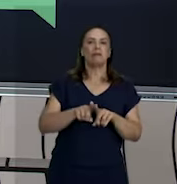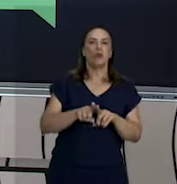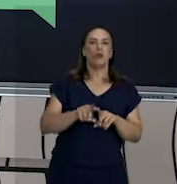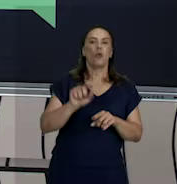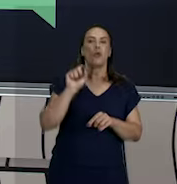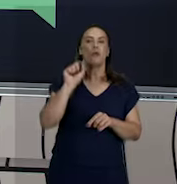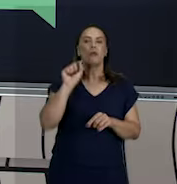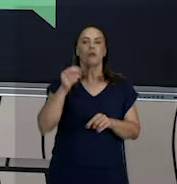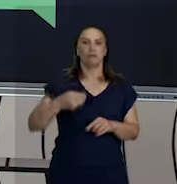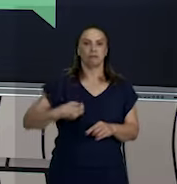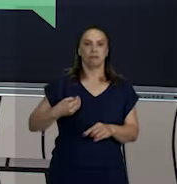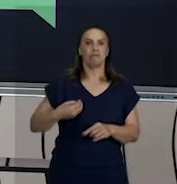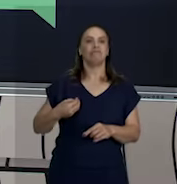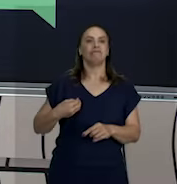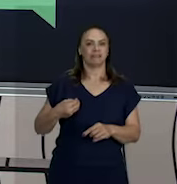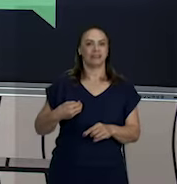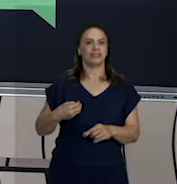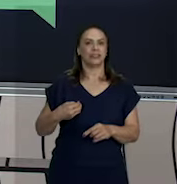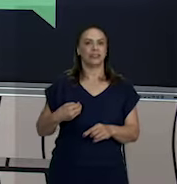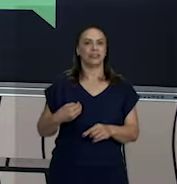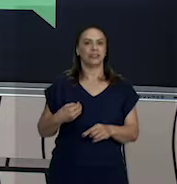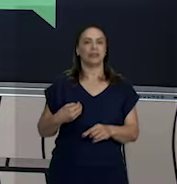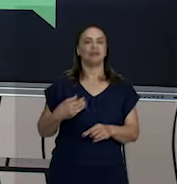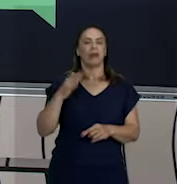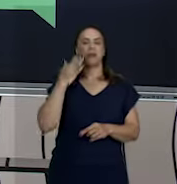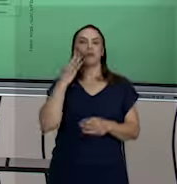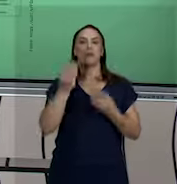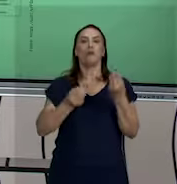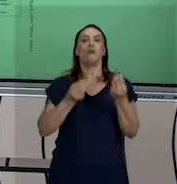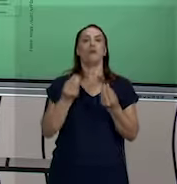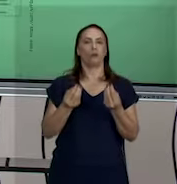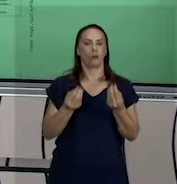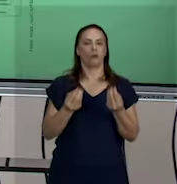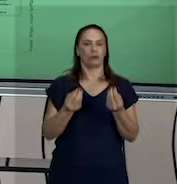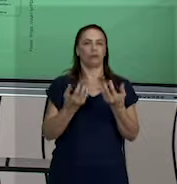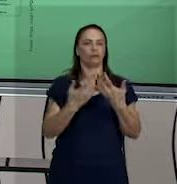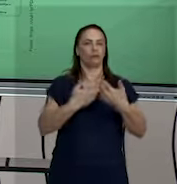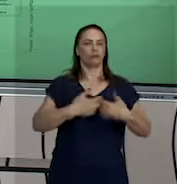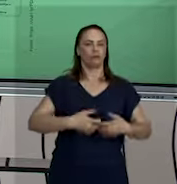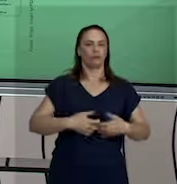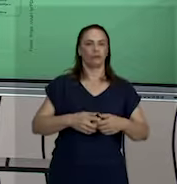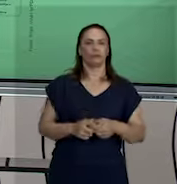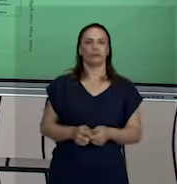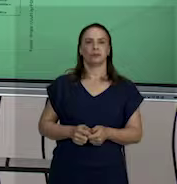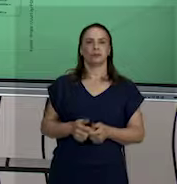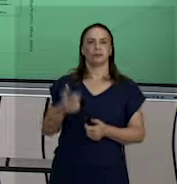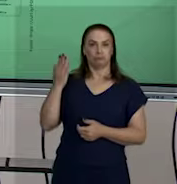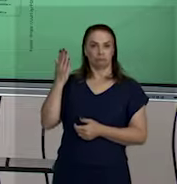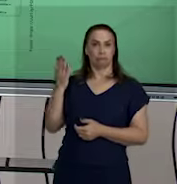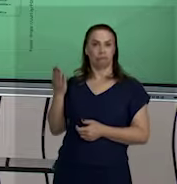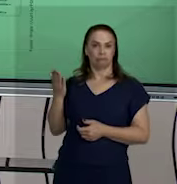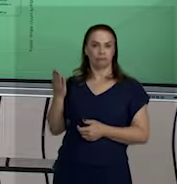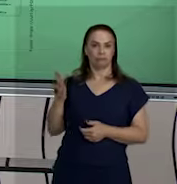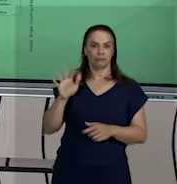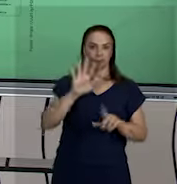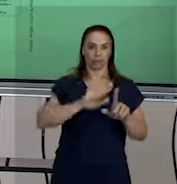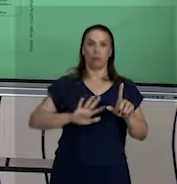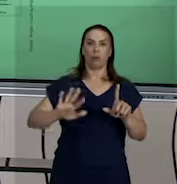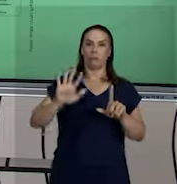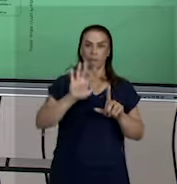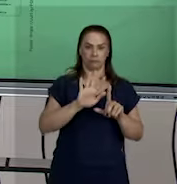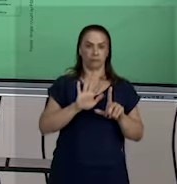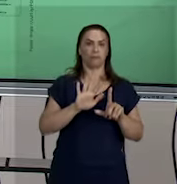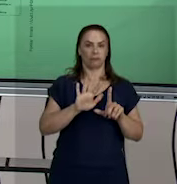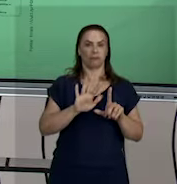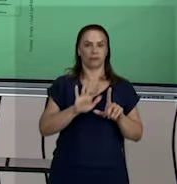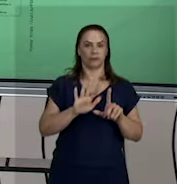questionamento sobre como é esse sistema respiratório. Então, eu coloquei aqui uma imagem para vocês desse